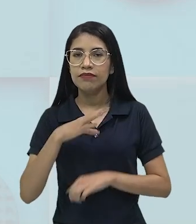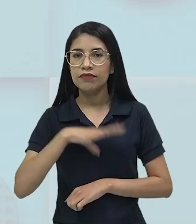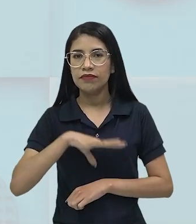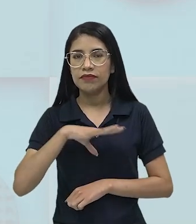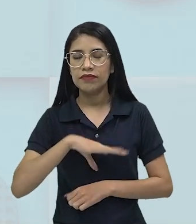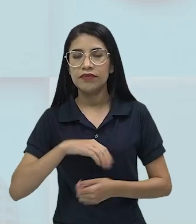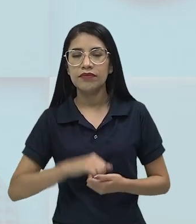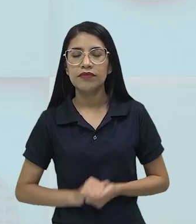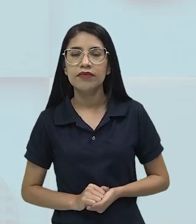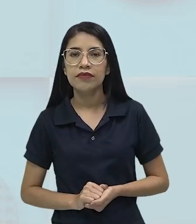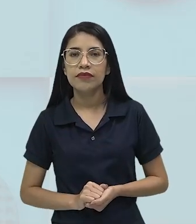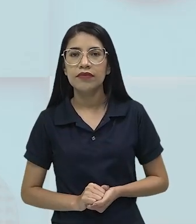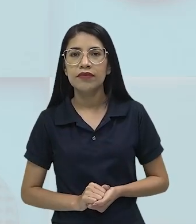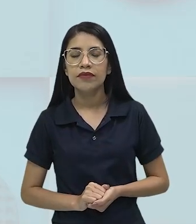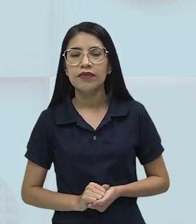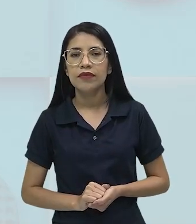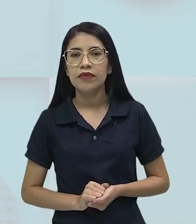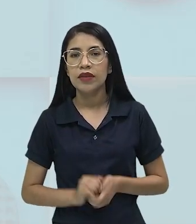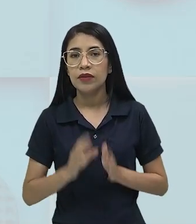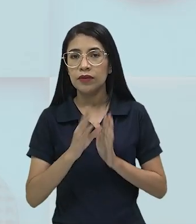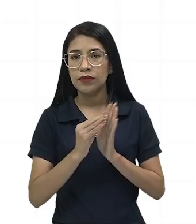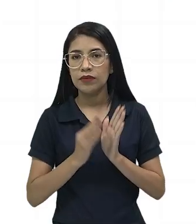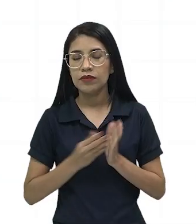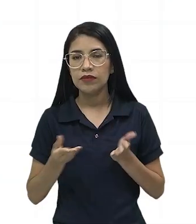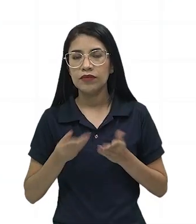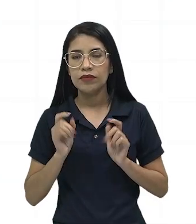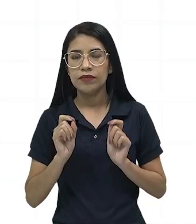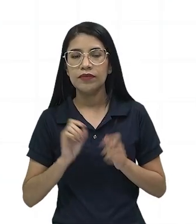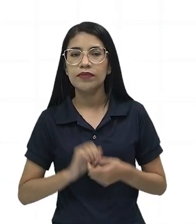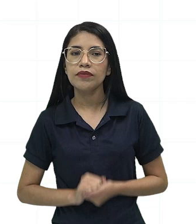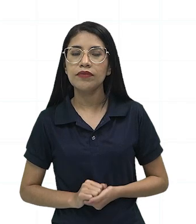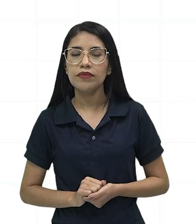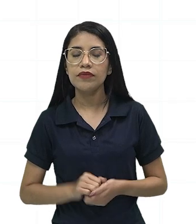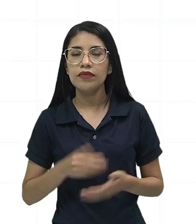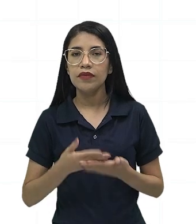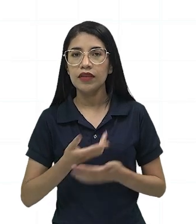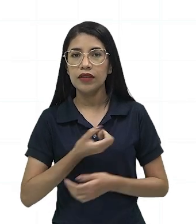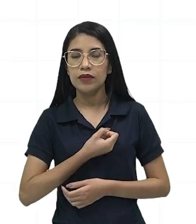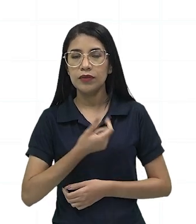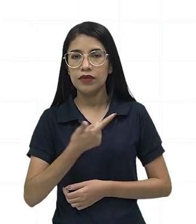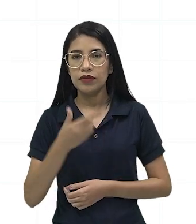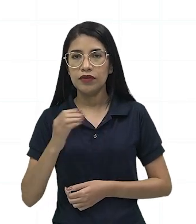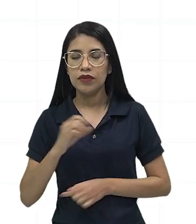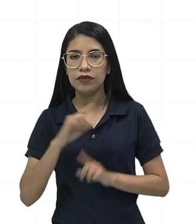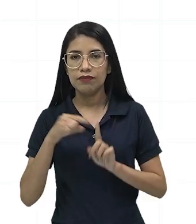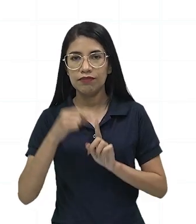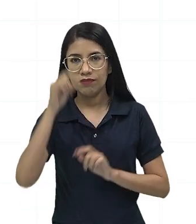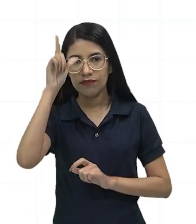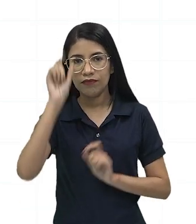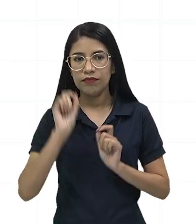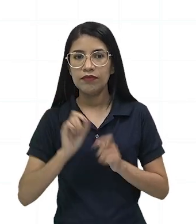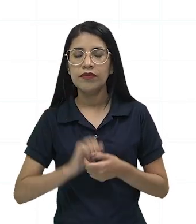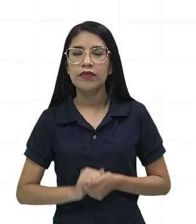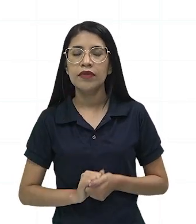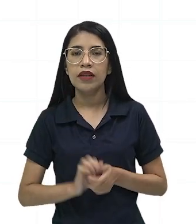Língua Portuguesa, e nós vamos observar o que teremos na nossa aula. Aula 20, como objeto de